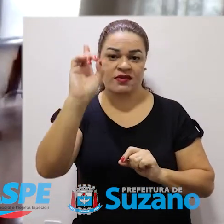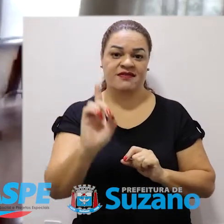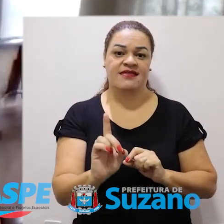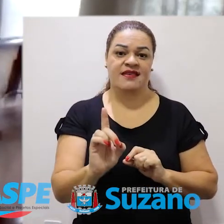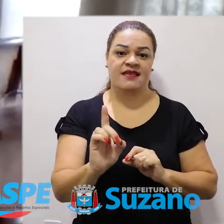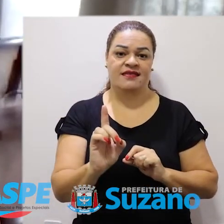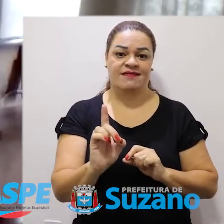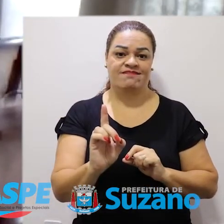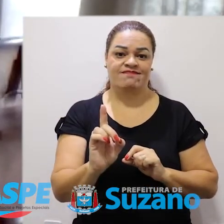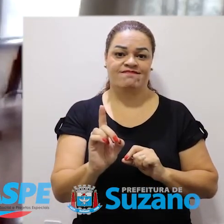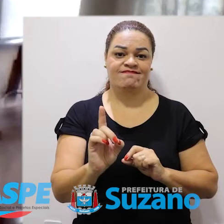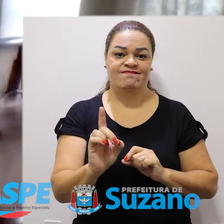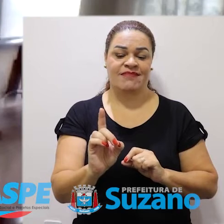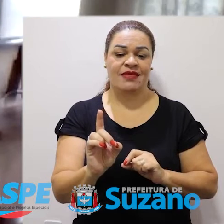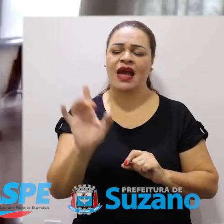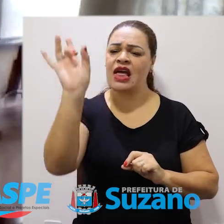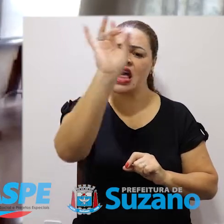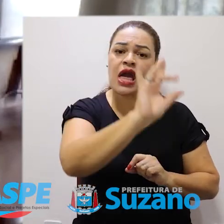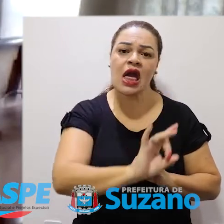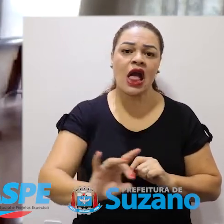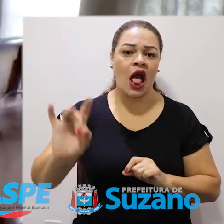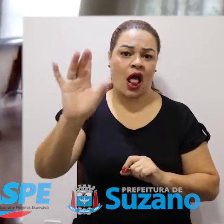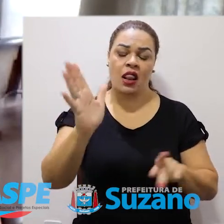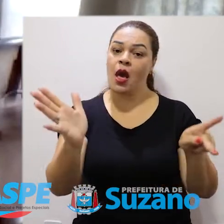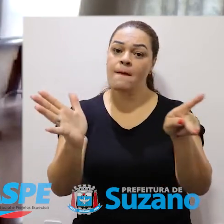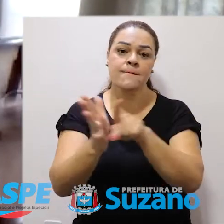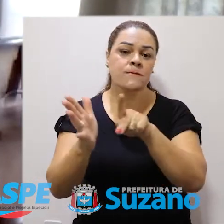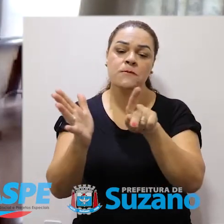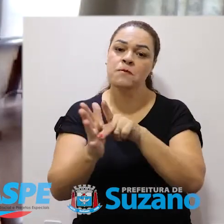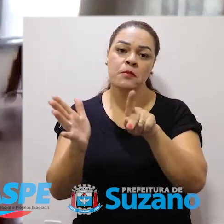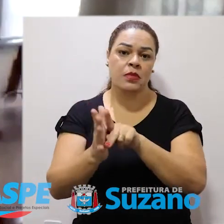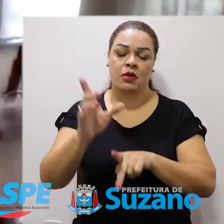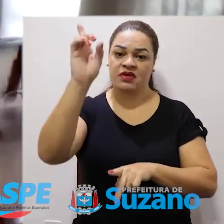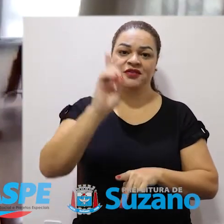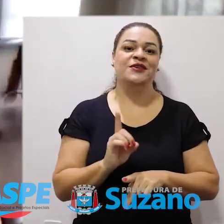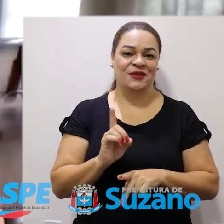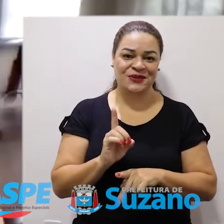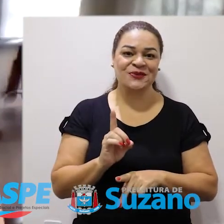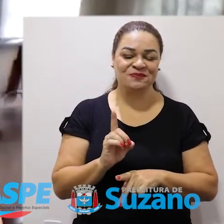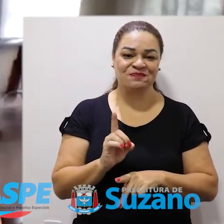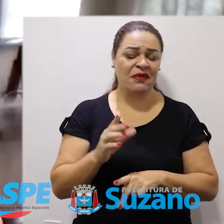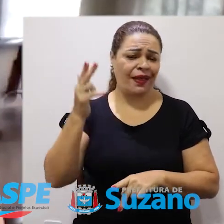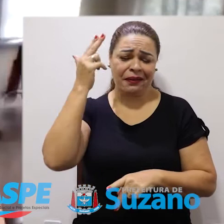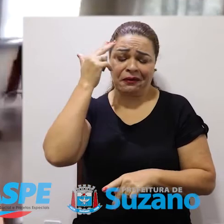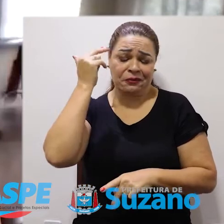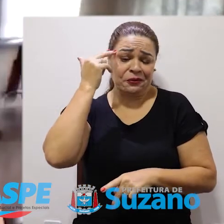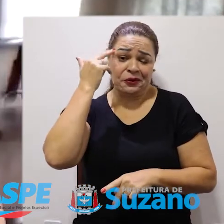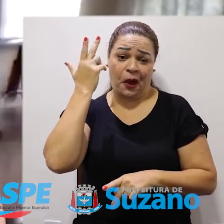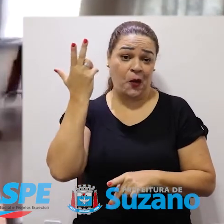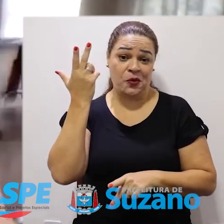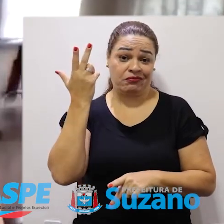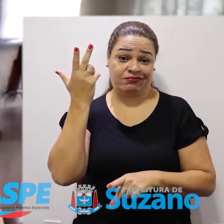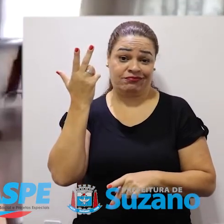com deficiência falando sobre as suas deficiências de uma forma muito naturalizada, como a gente deveria dizer, né? Como a